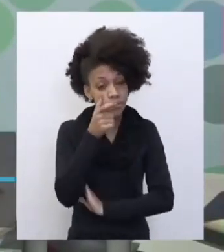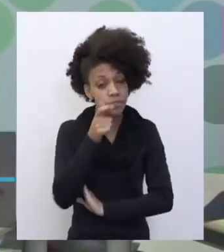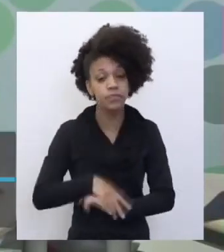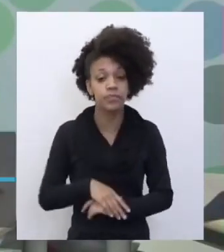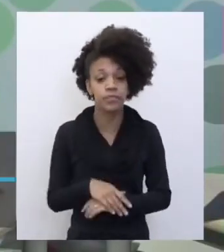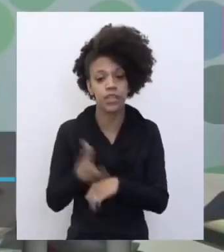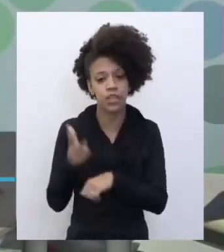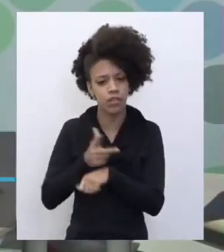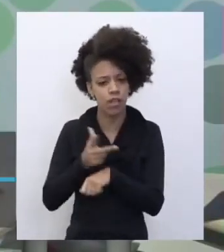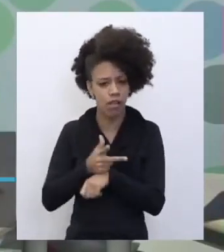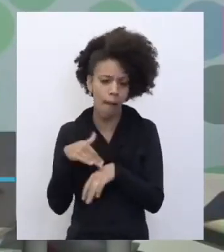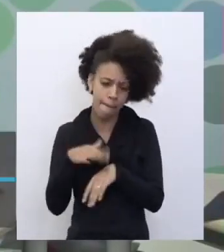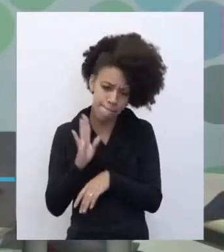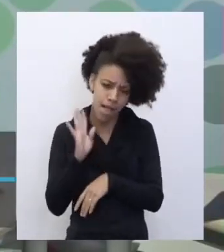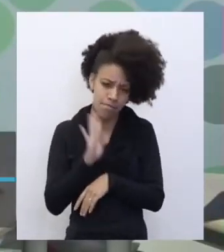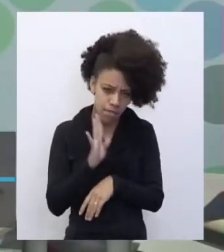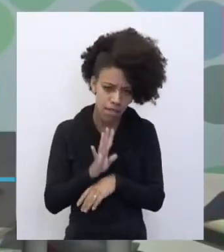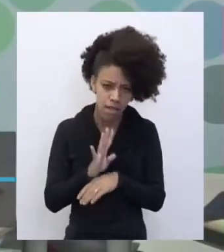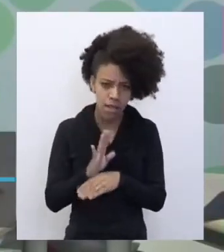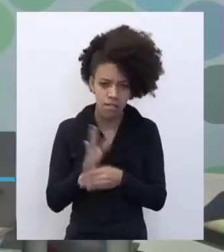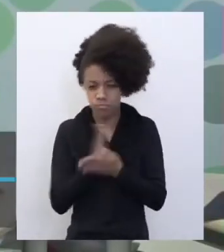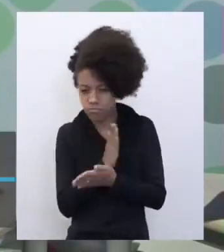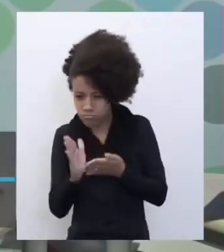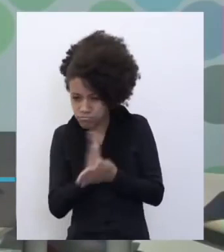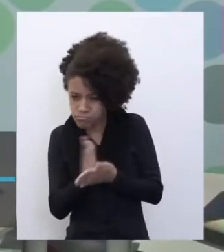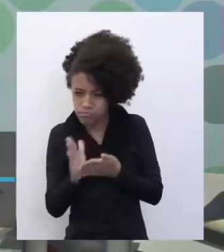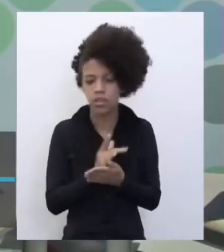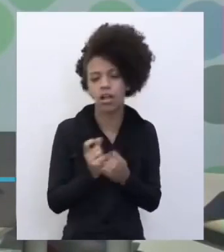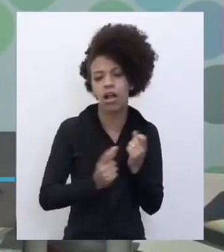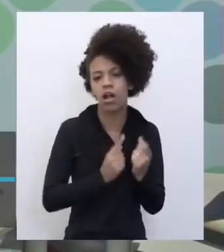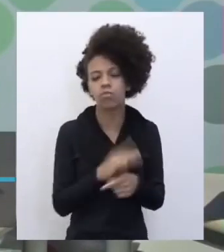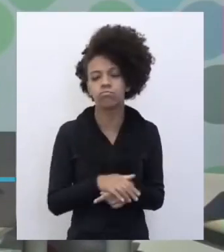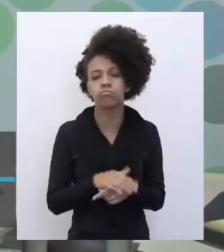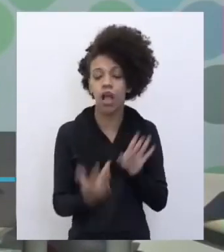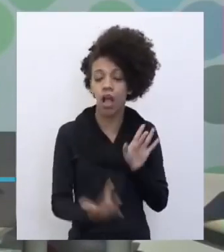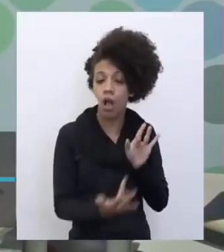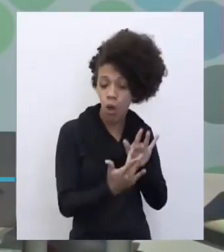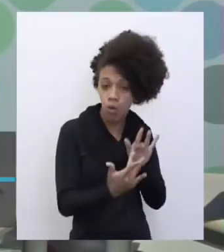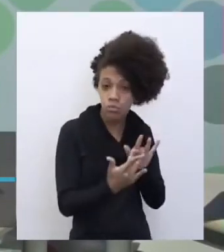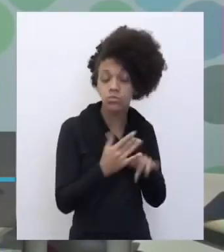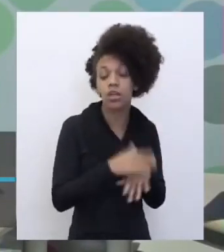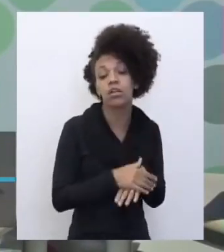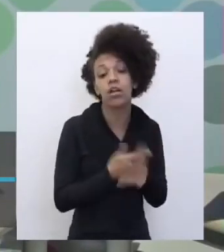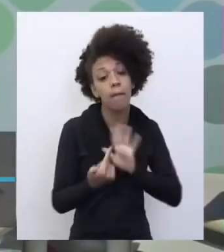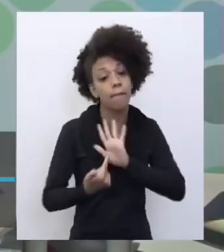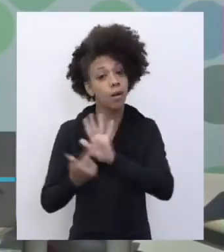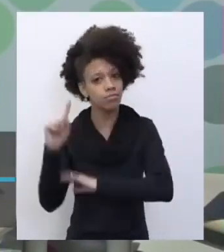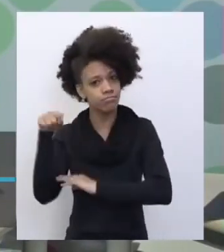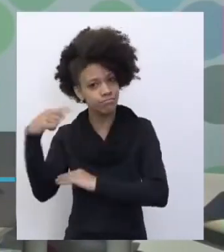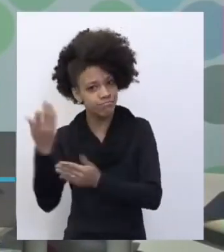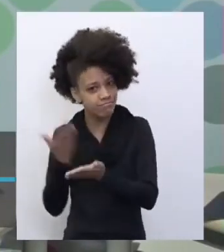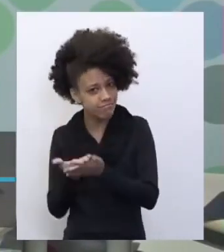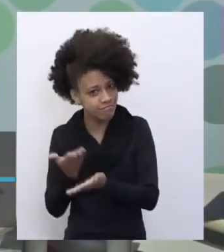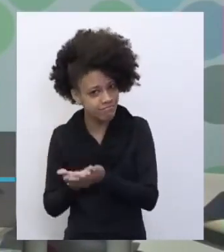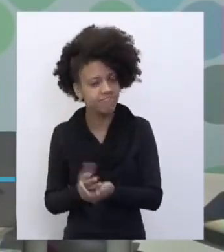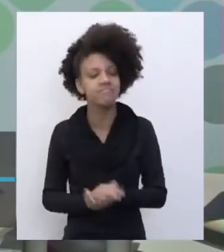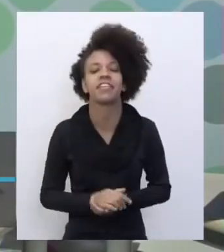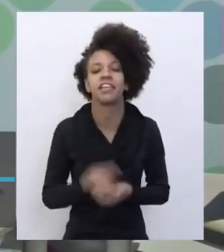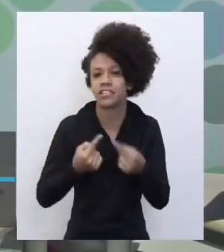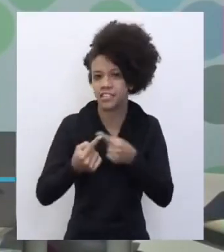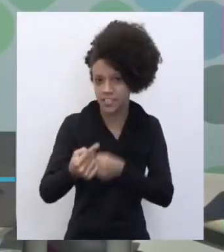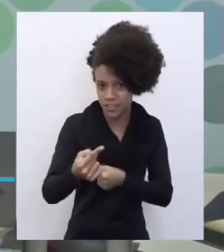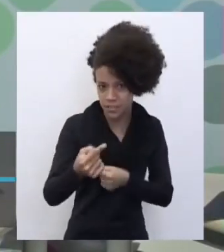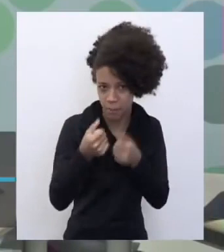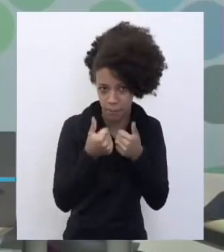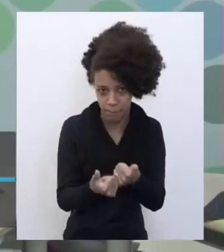vídeos ficarem mais legaizinhos, assim, eu separo um, entro em contato com o aluno para mostrar na aula na semana que vem ou na próxima semana, tá certo,